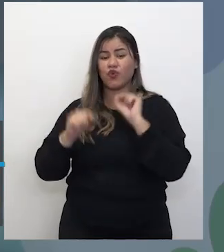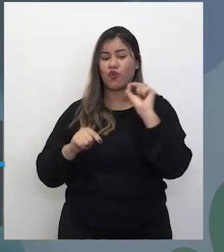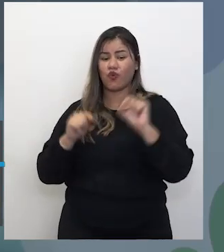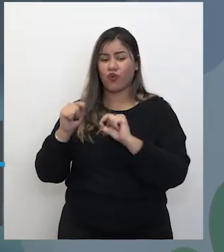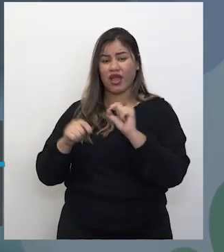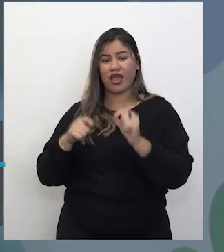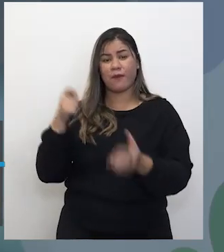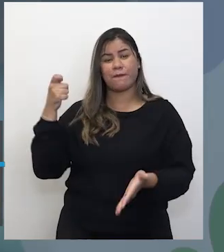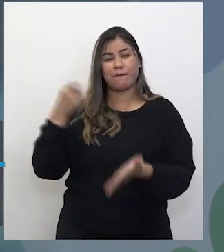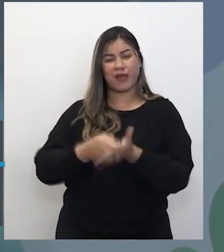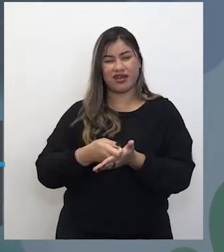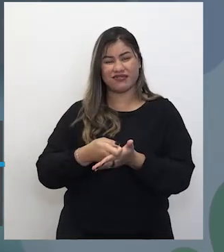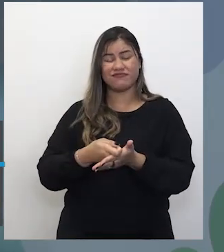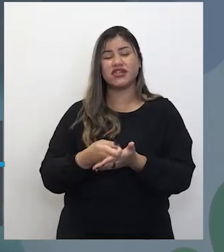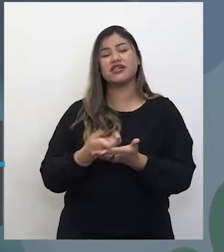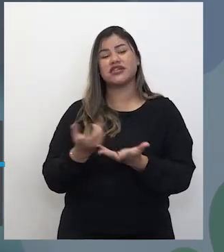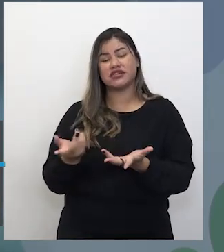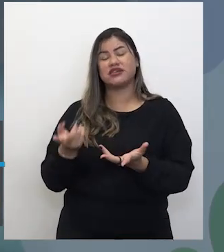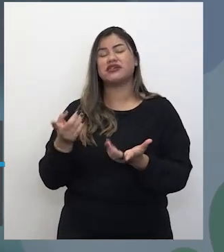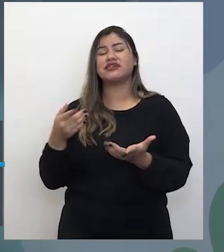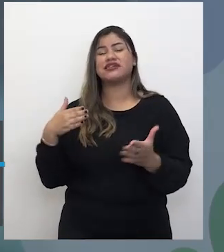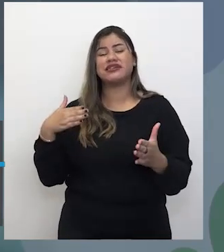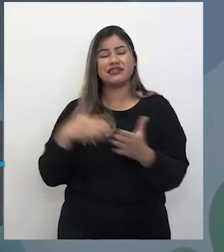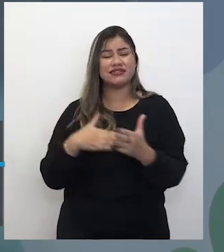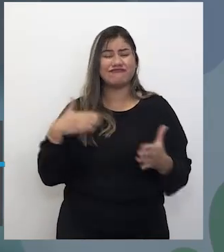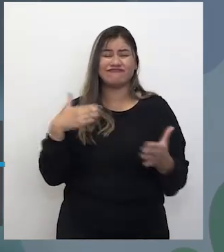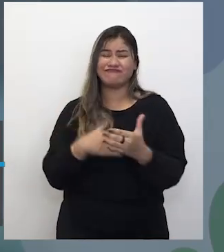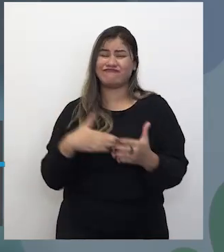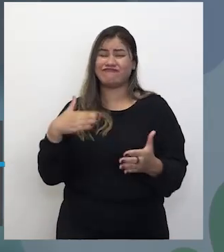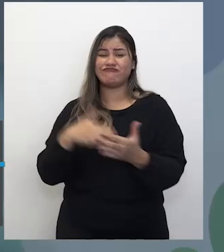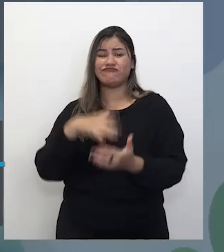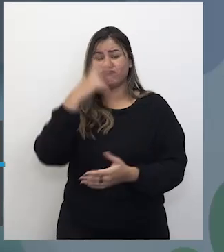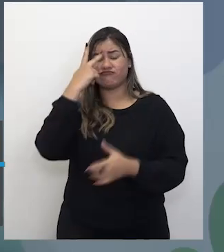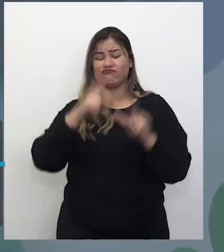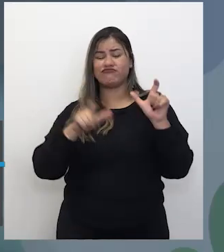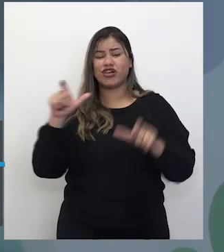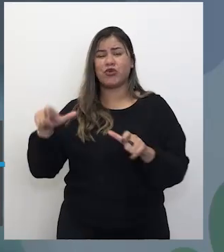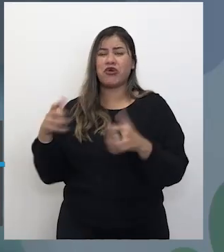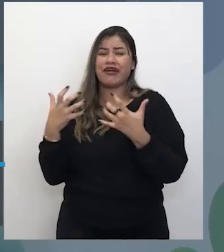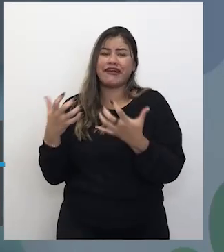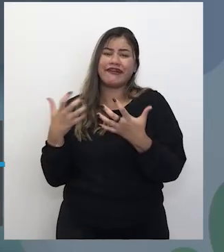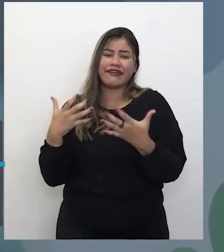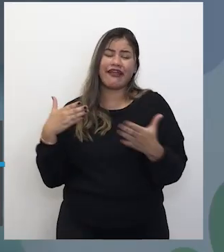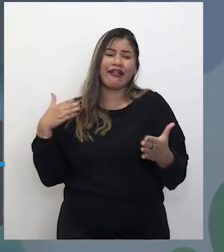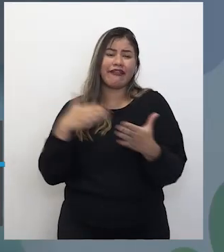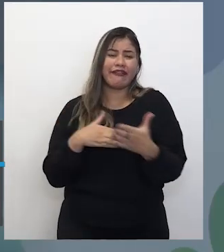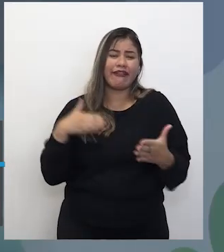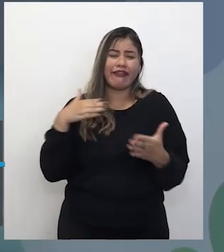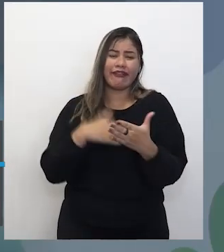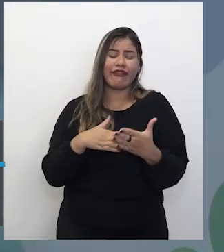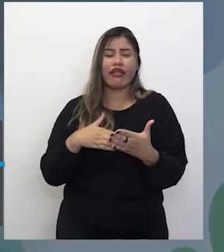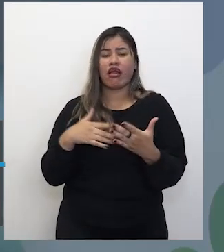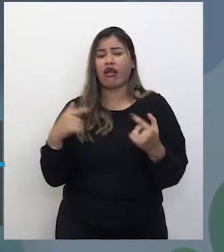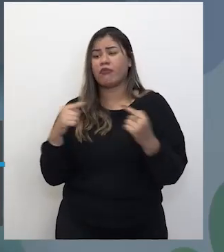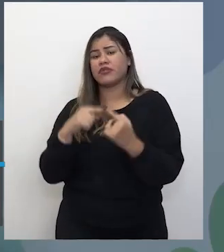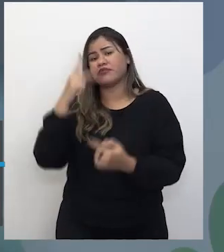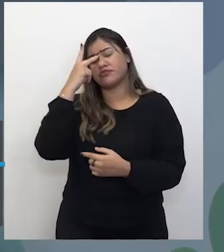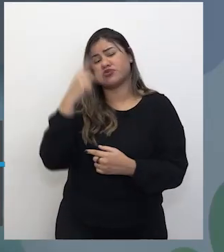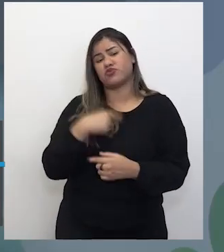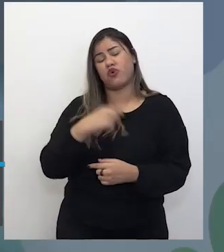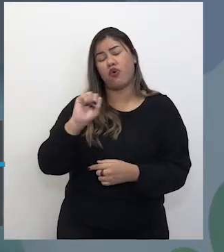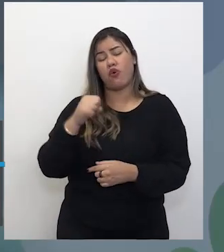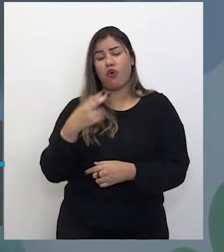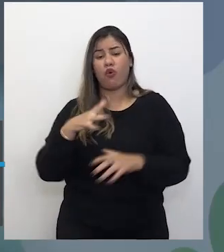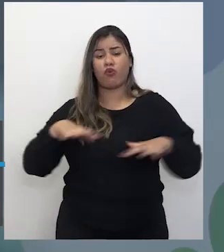acabam circulando, limitando aquilo que eu quero, seja no sentido individual ou coletivo, a gente